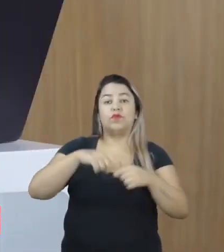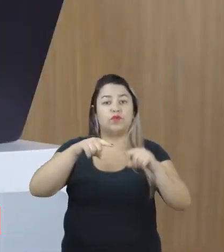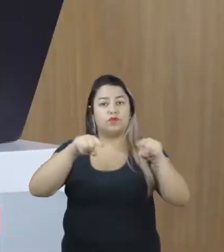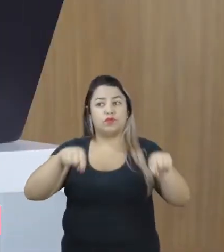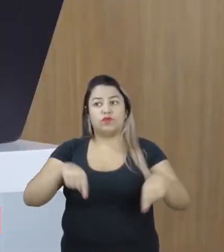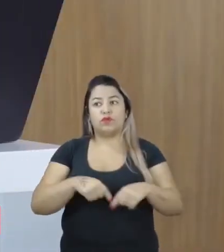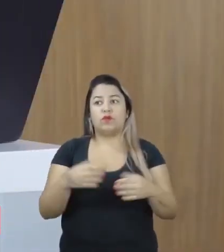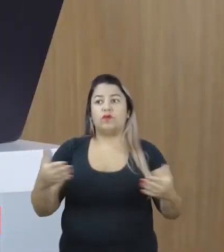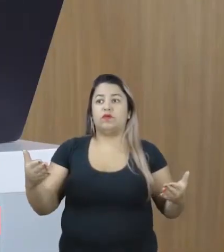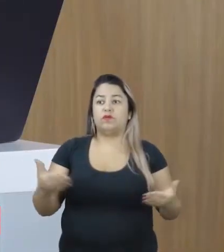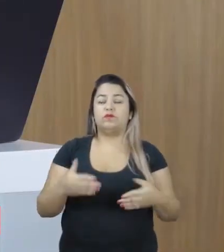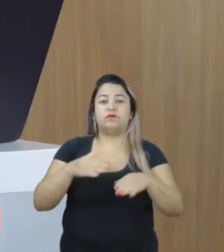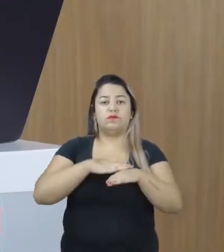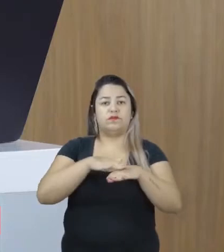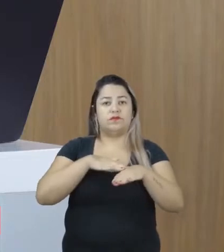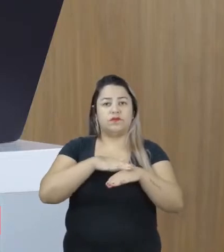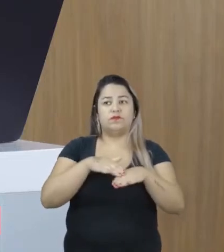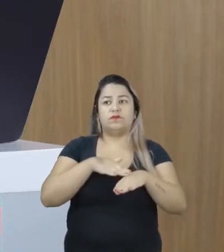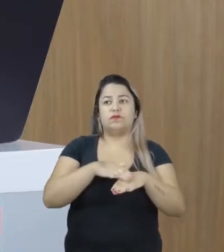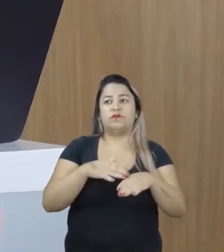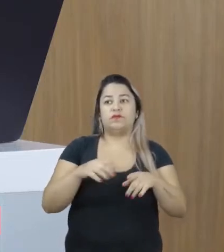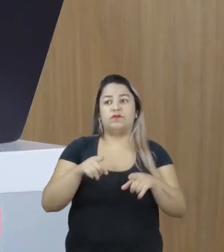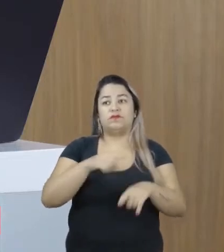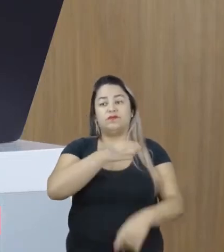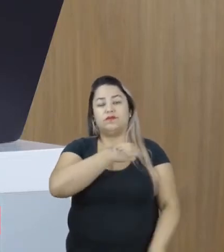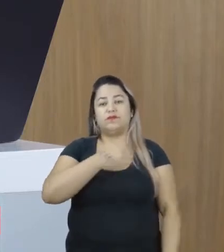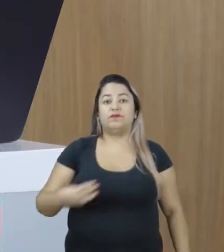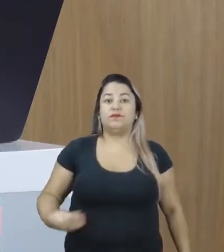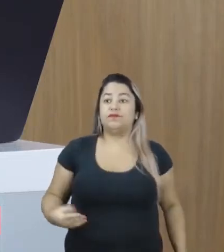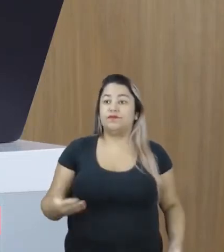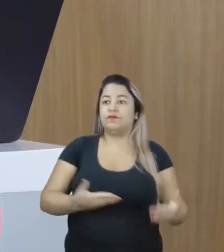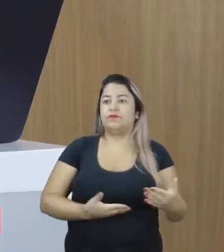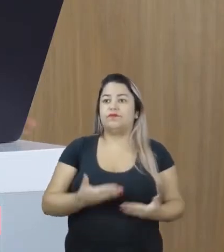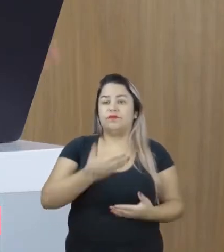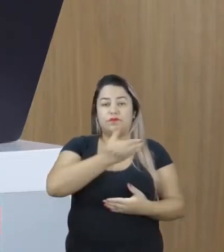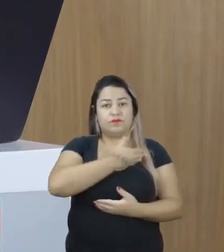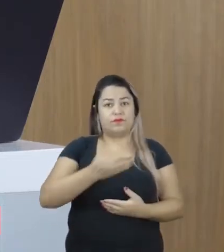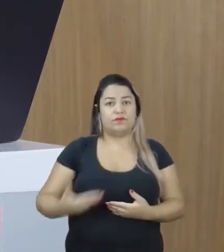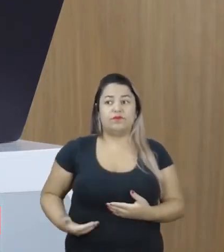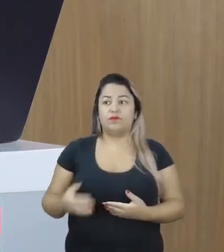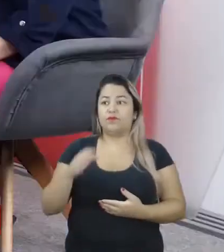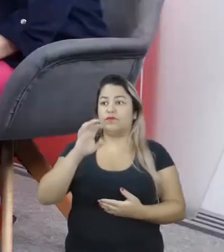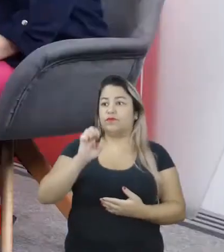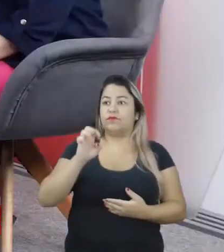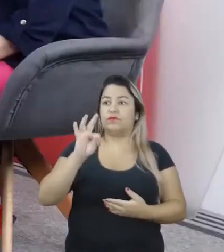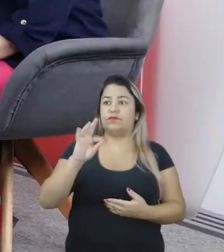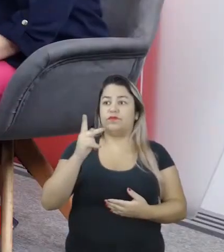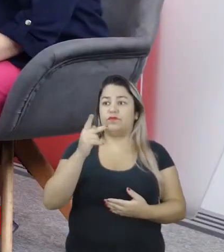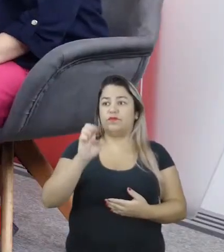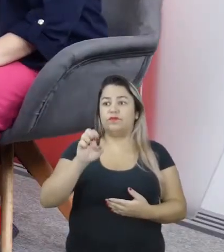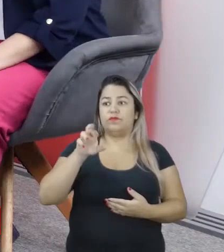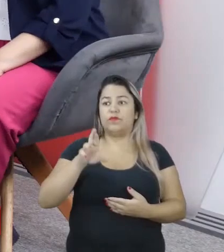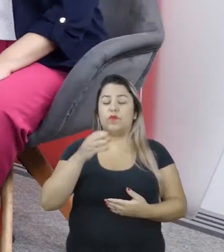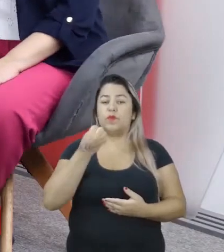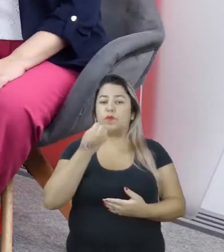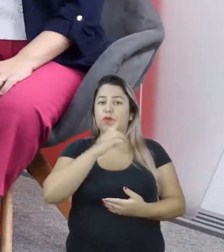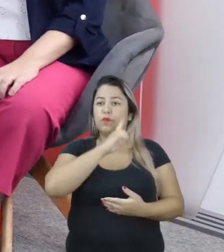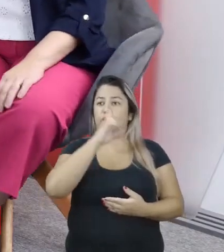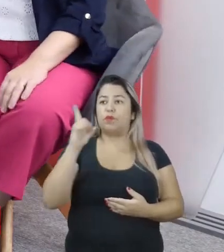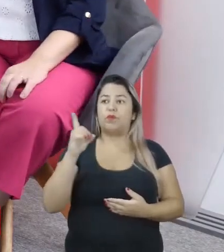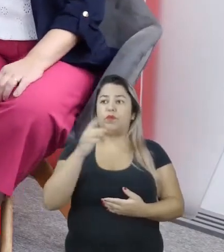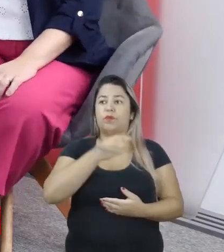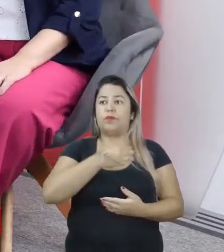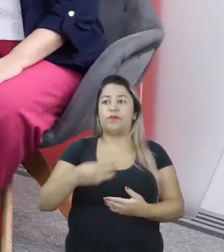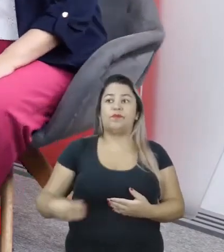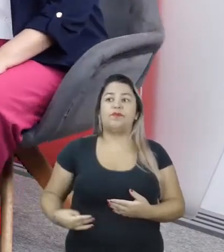Agora a gente conversa com a ministra da Gestão e Inovação de Serviços Públicos, Esther Dweck, que está aqui com a gente. Bem-vinda, ministra, bom dia. Bom dia,